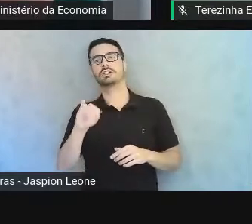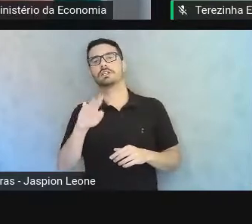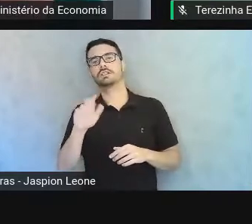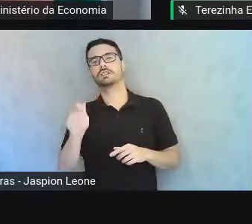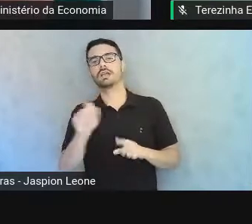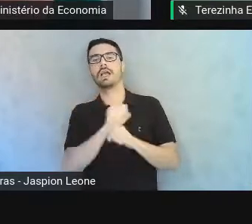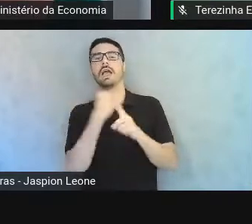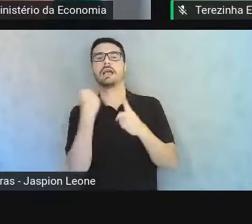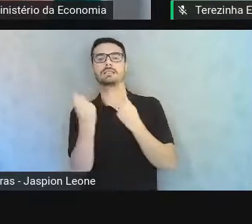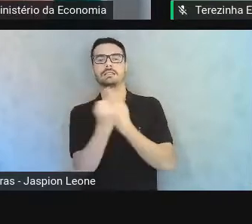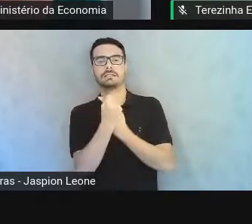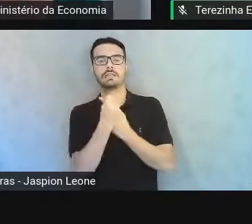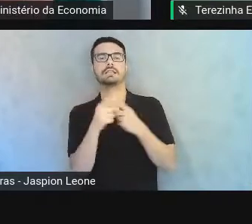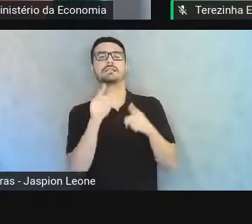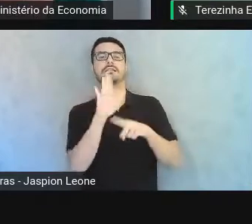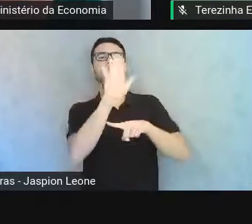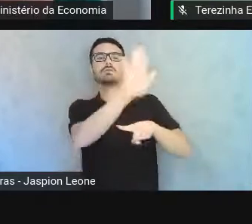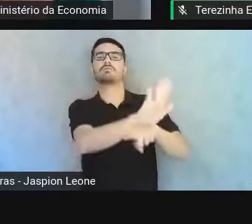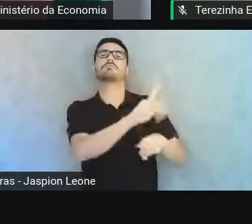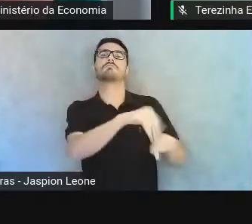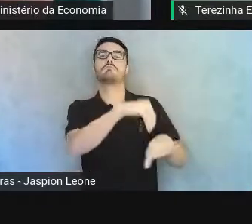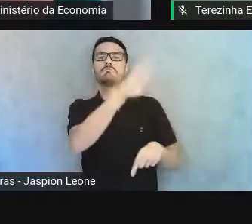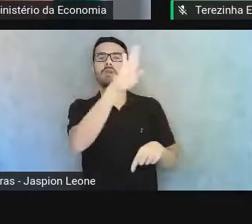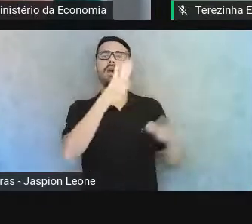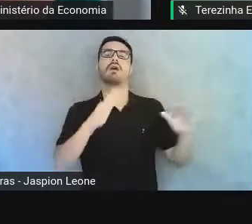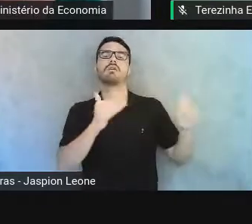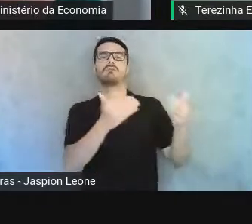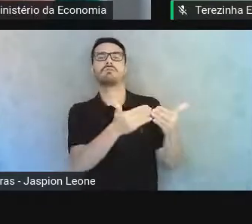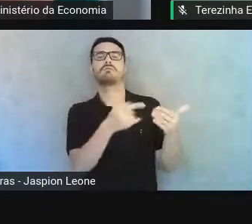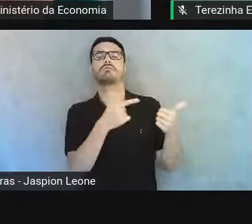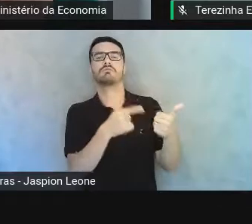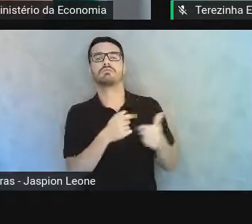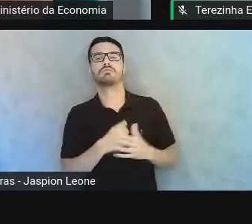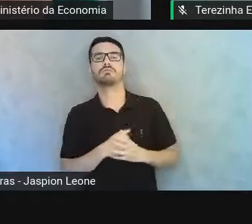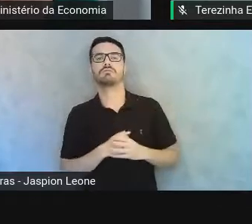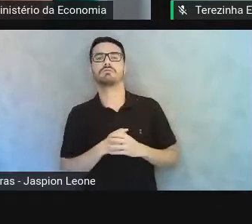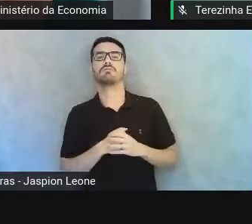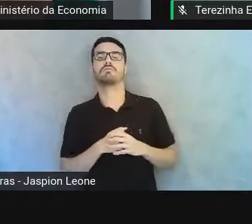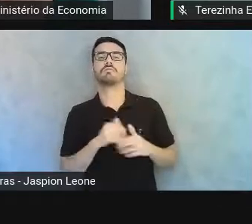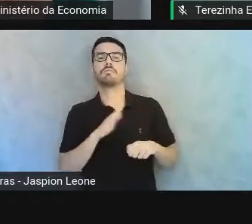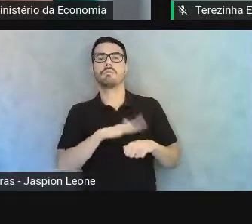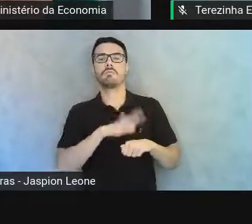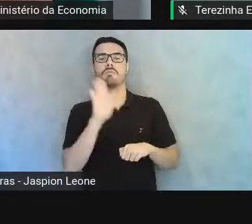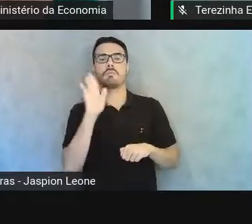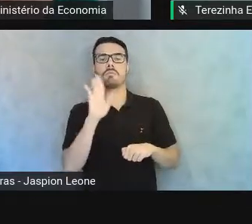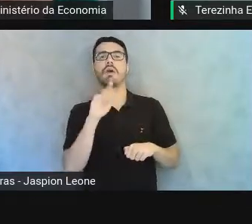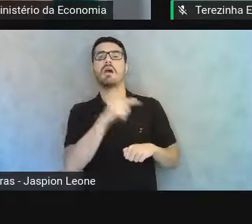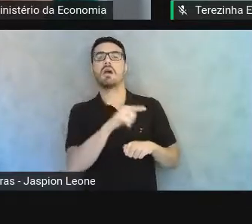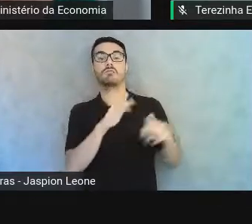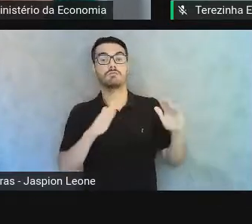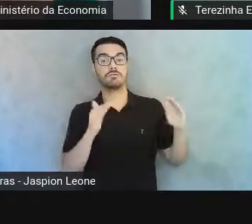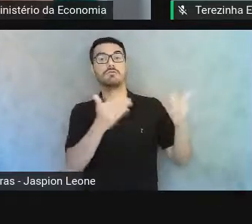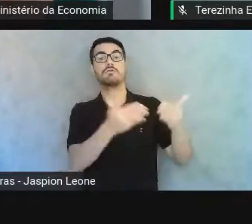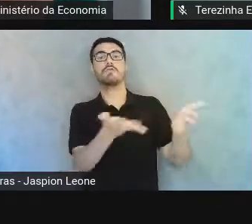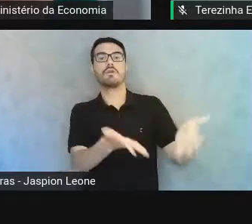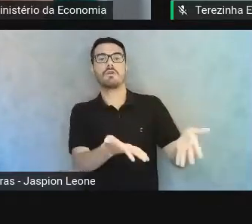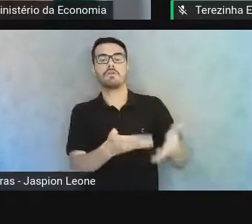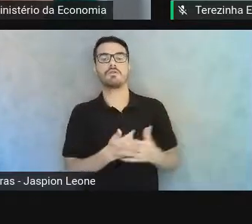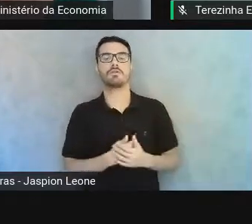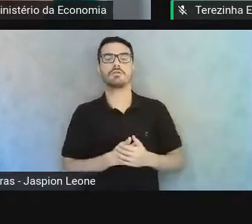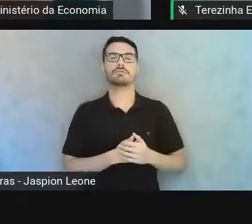assistenciais, talvez fossem mais, estivessem mais em voga agora durante a